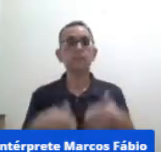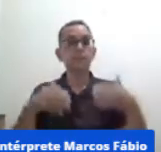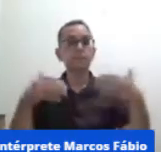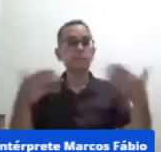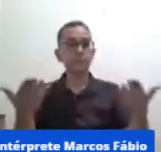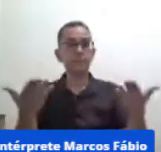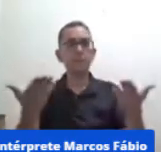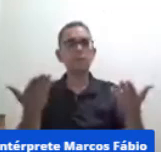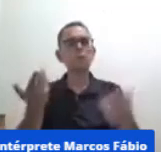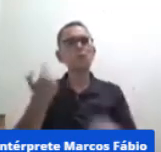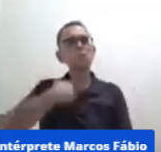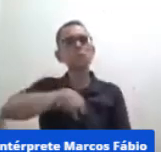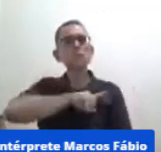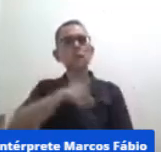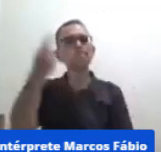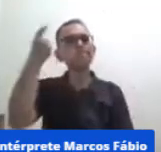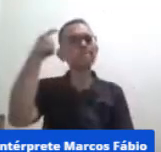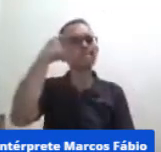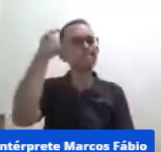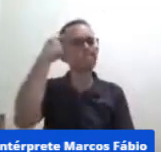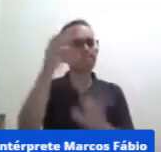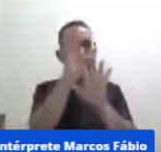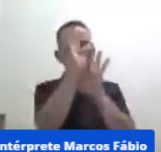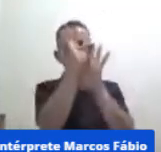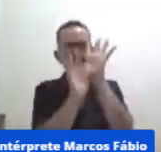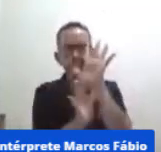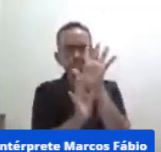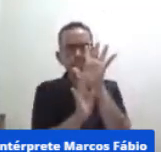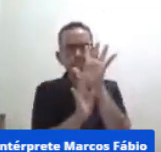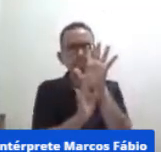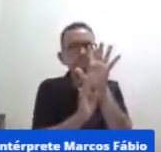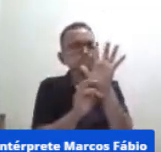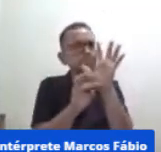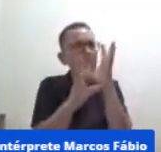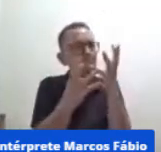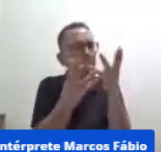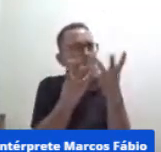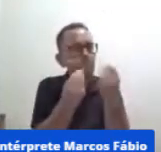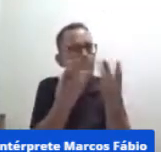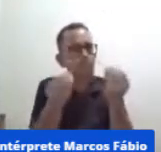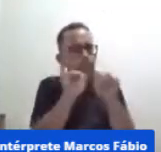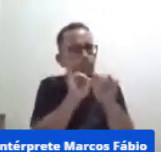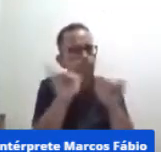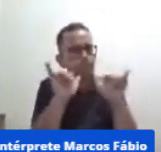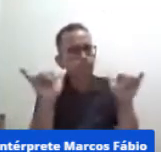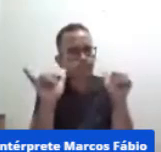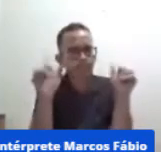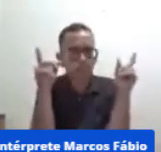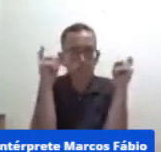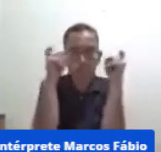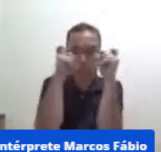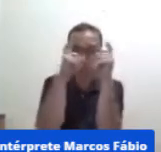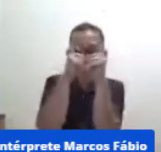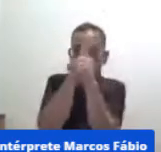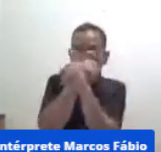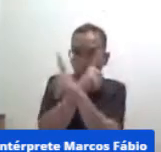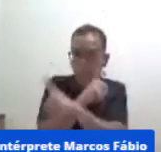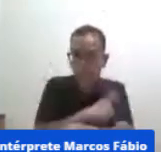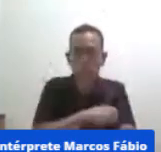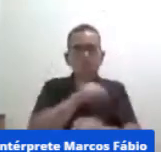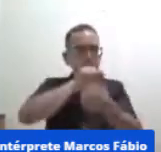gente pensa num texto com essa informação demasiada, com essa complexidade toda de